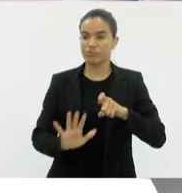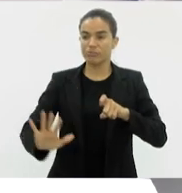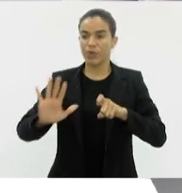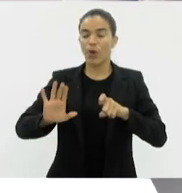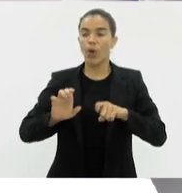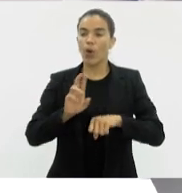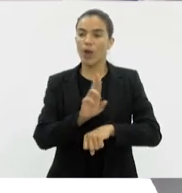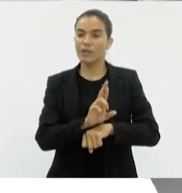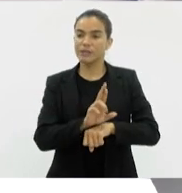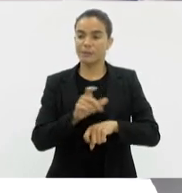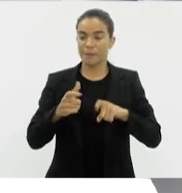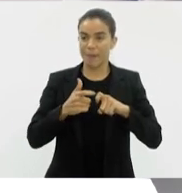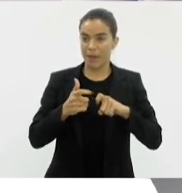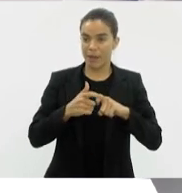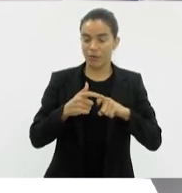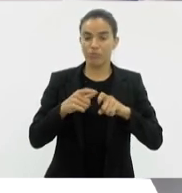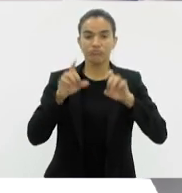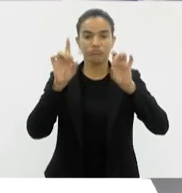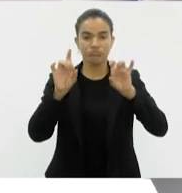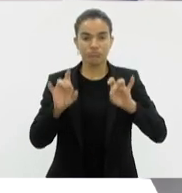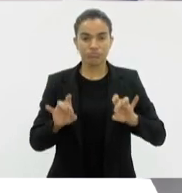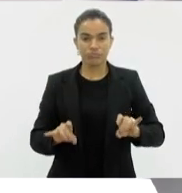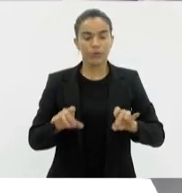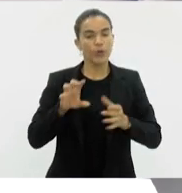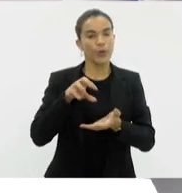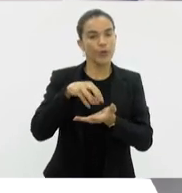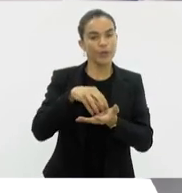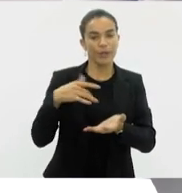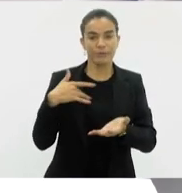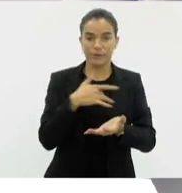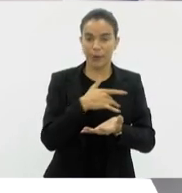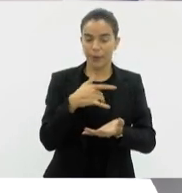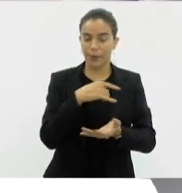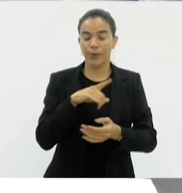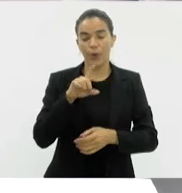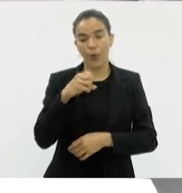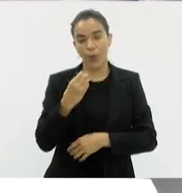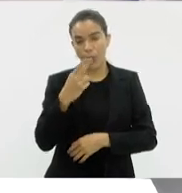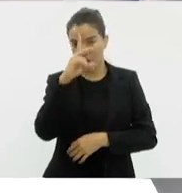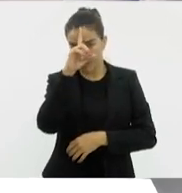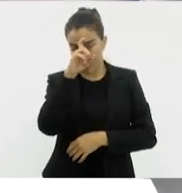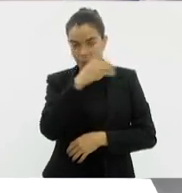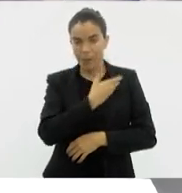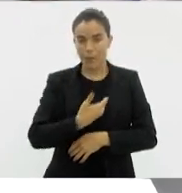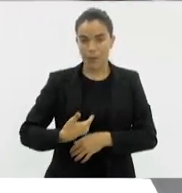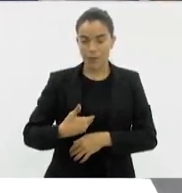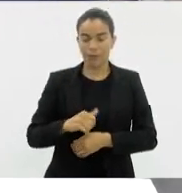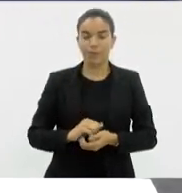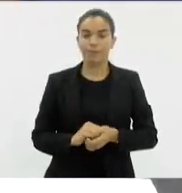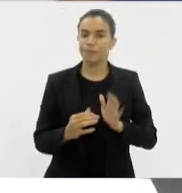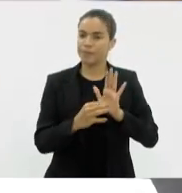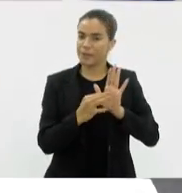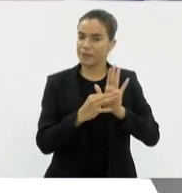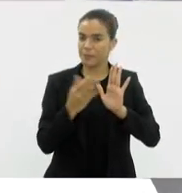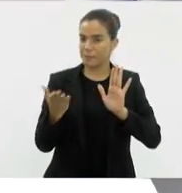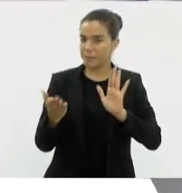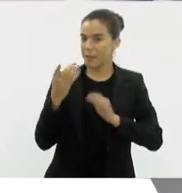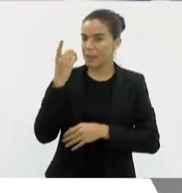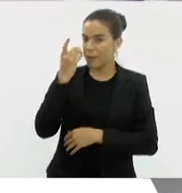residente médico como médico especialista em unidades de saúde e hospitais públicos no Estado do Rio de Janeiro. Para aparecer, deputado Guilherme